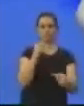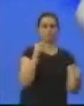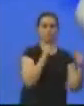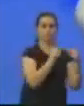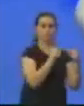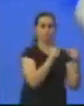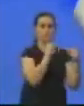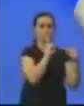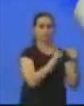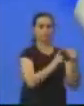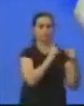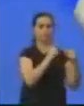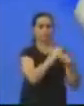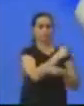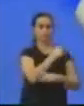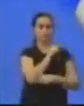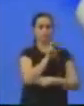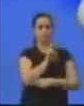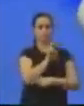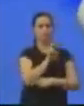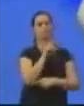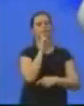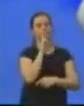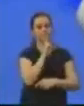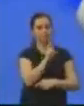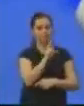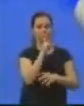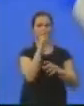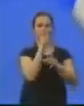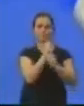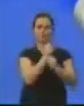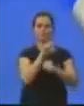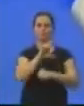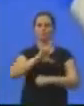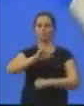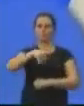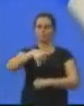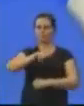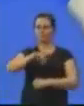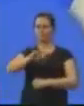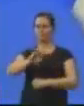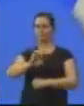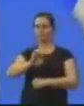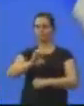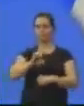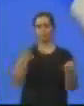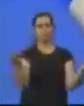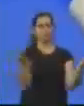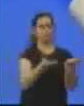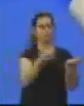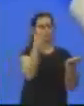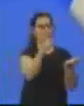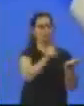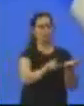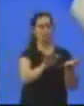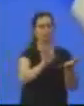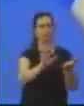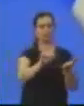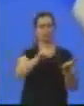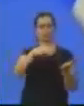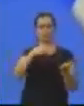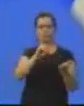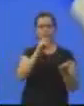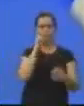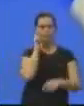resultado menos 5. Então, essa é a resposta do nosso limite. Vamos ver agora uma outra função. E nesse caso,